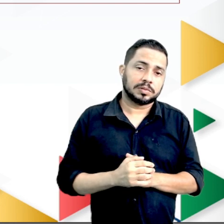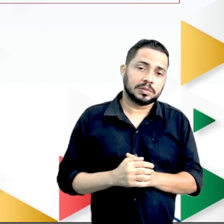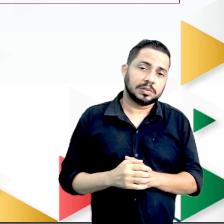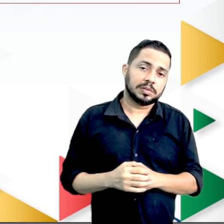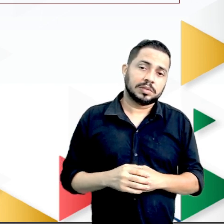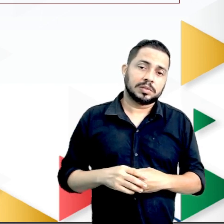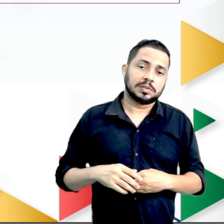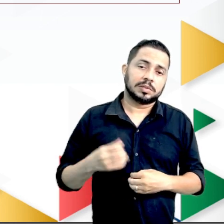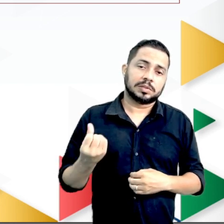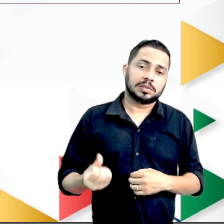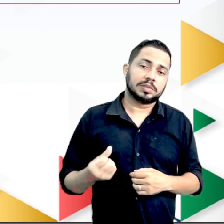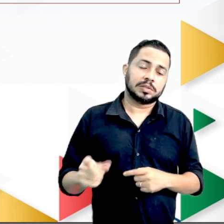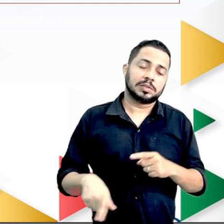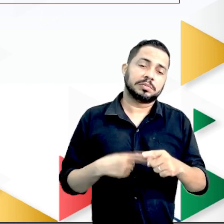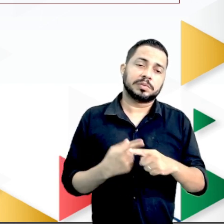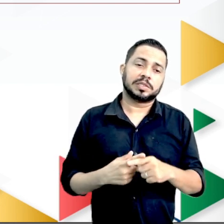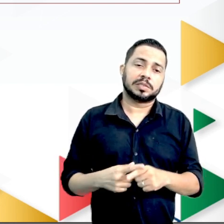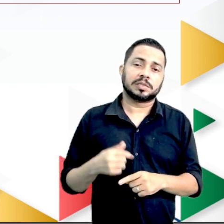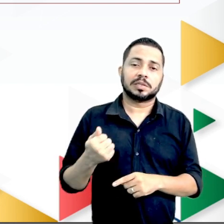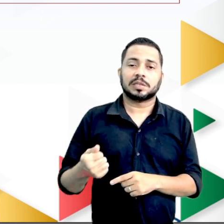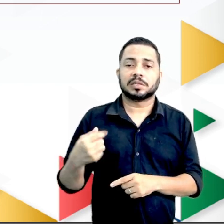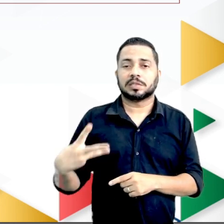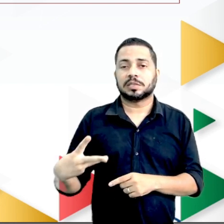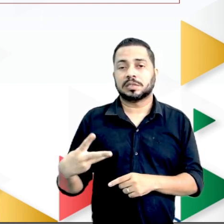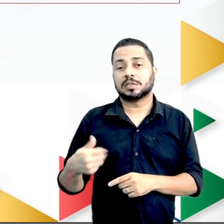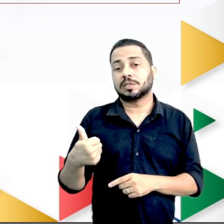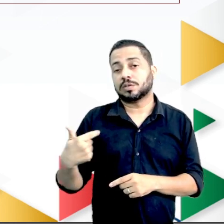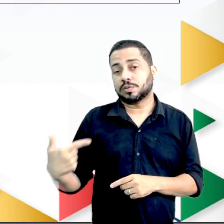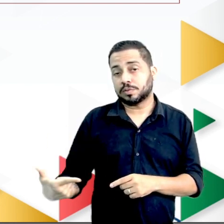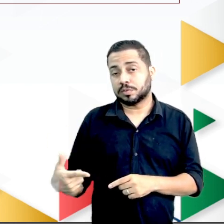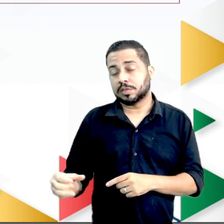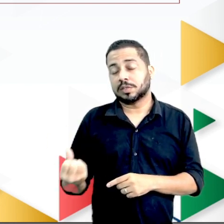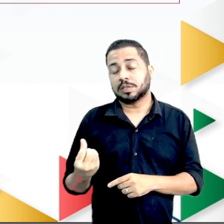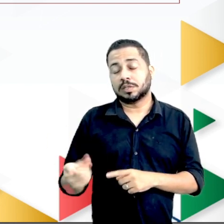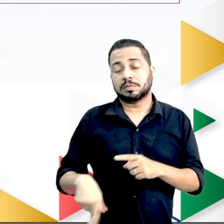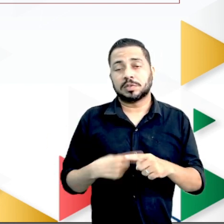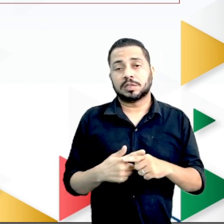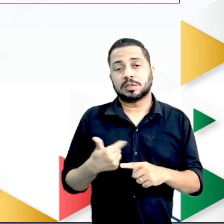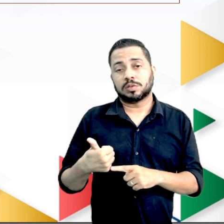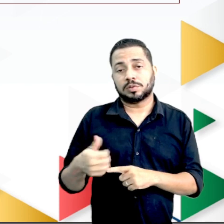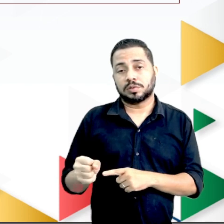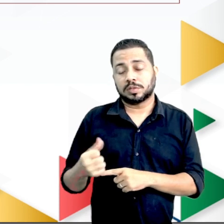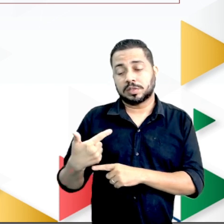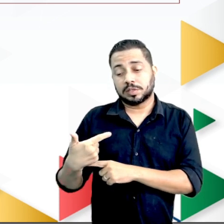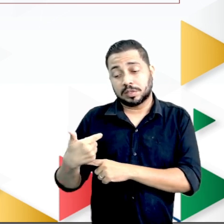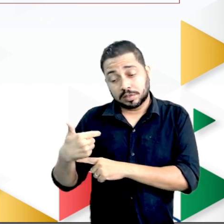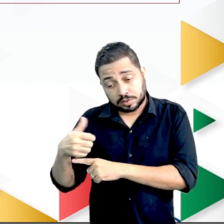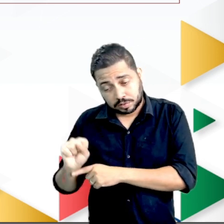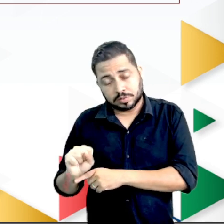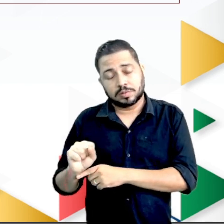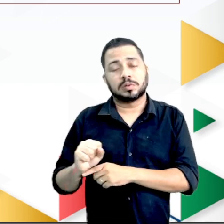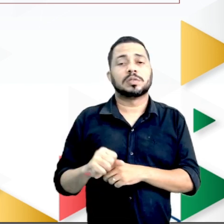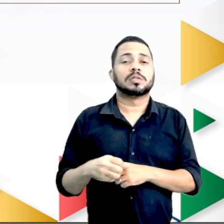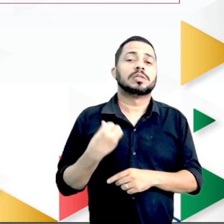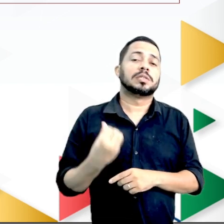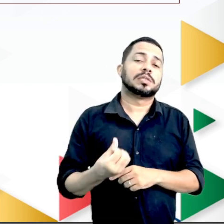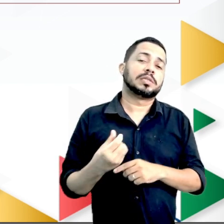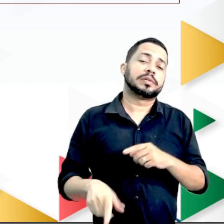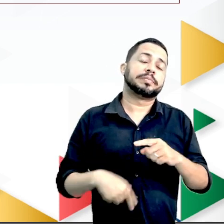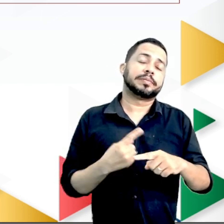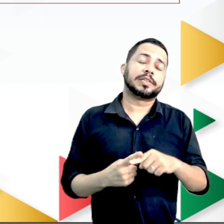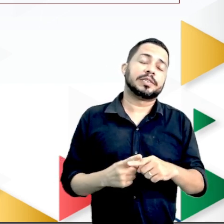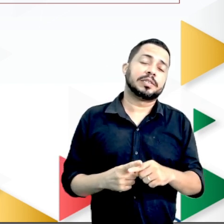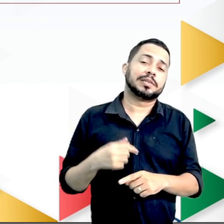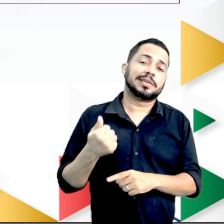A4 vai ser 6 mais o A3, que é 12. 6 mais 12, 18. Assim como o A5 vai ser 6 mais